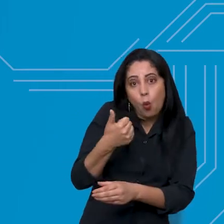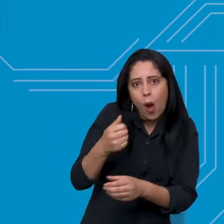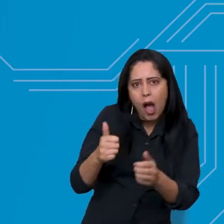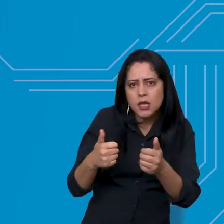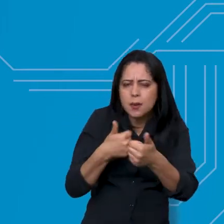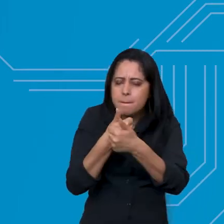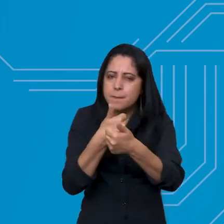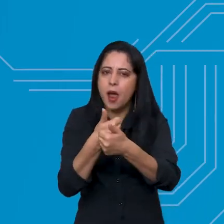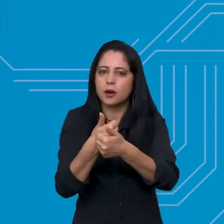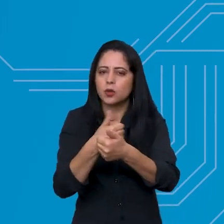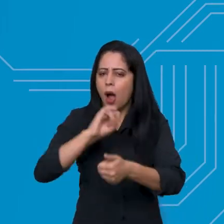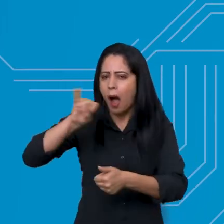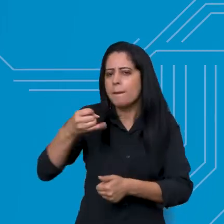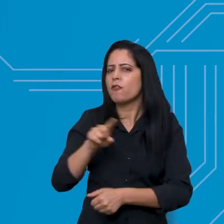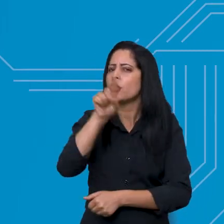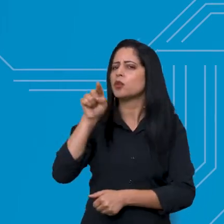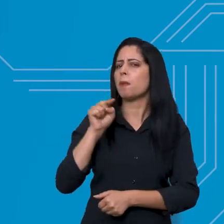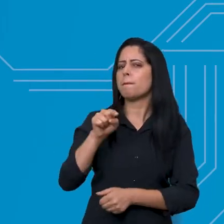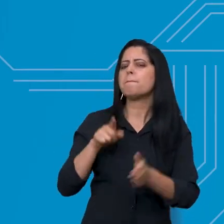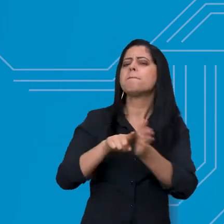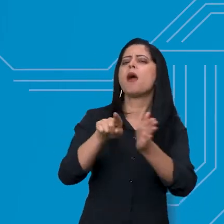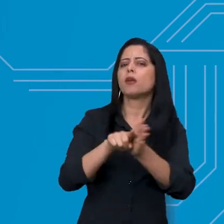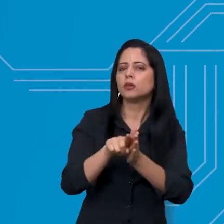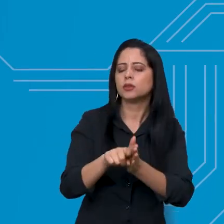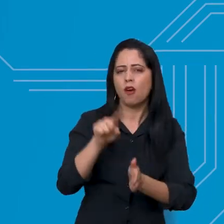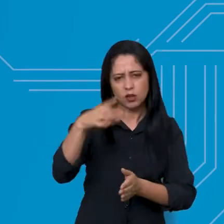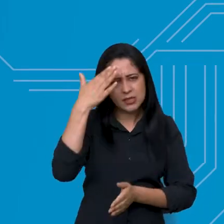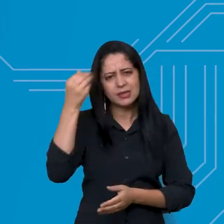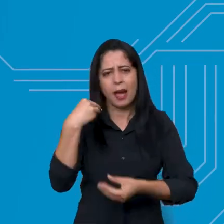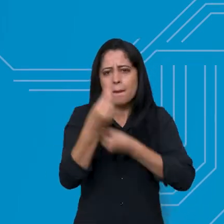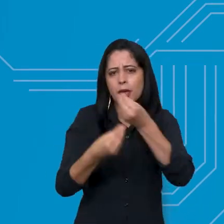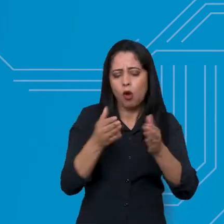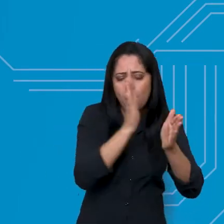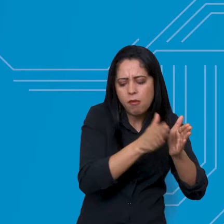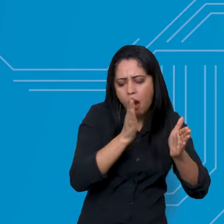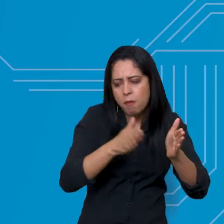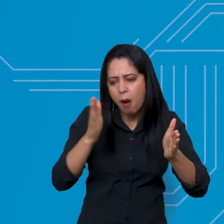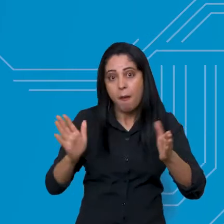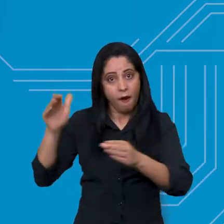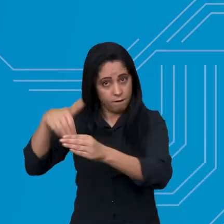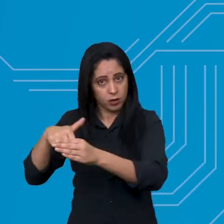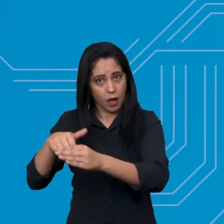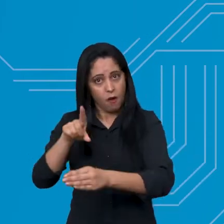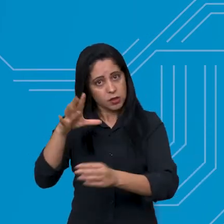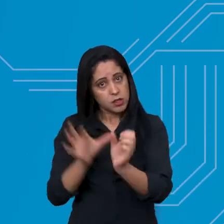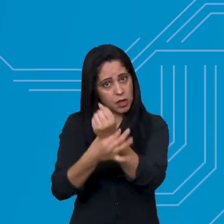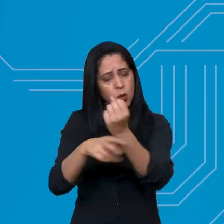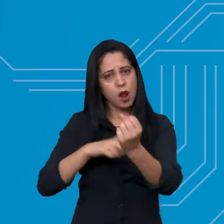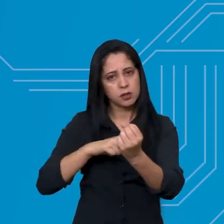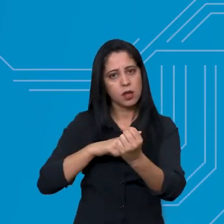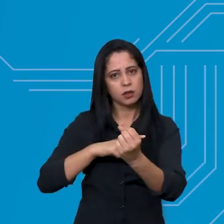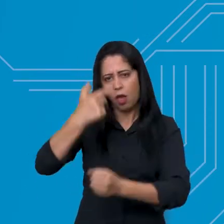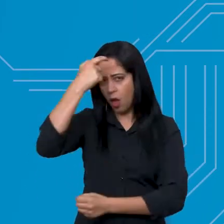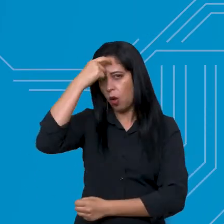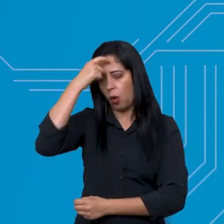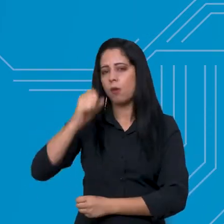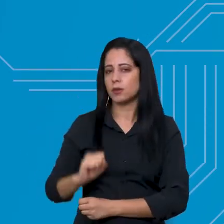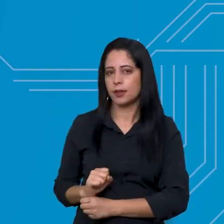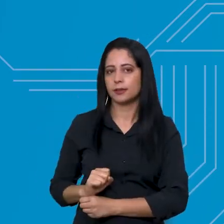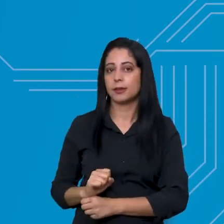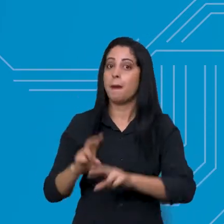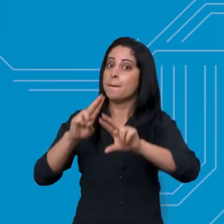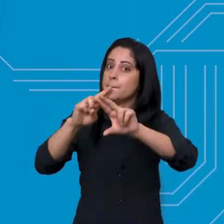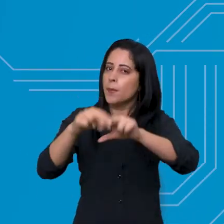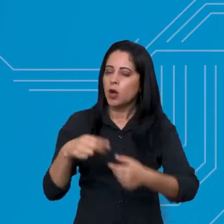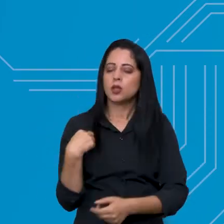e aproveito para te fazer uma pergunta. Você já está por dentro de como funciona o processo eleitoral? Já está seguro para fazer seu voto